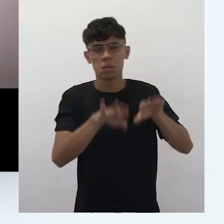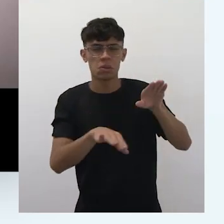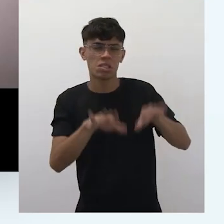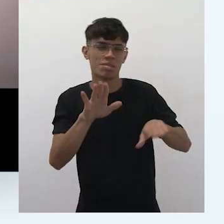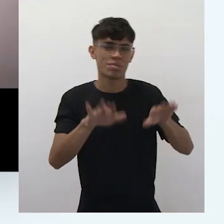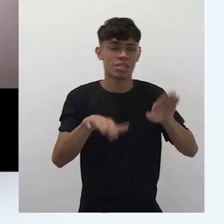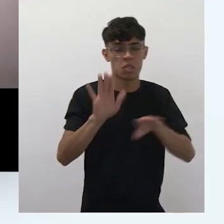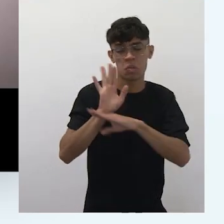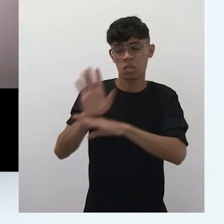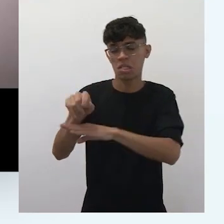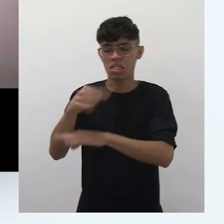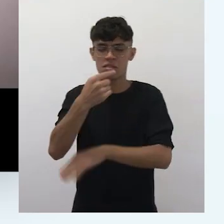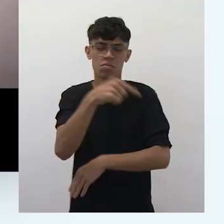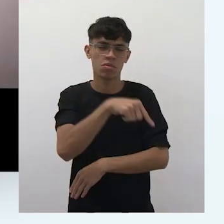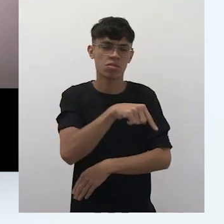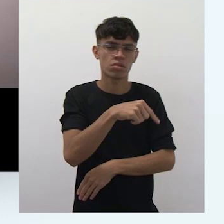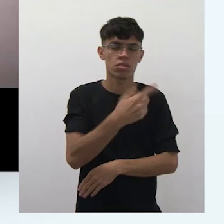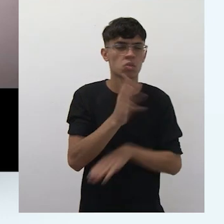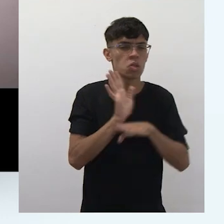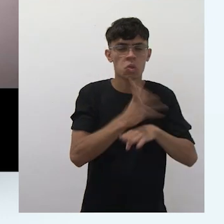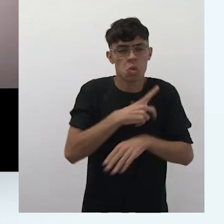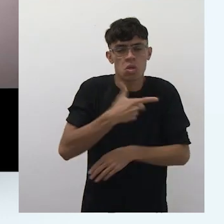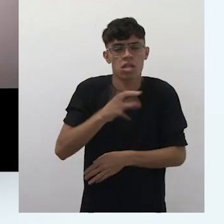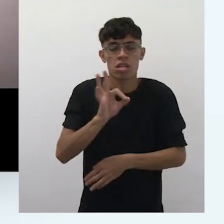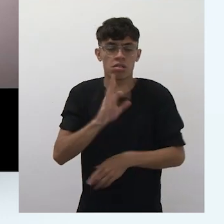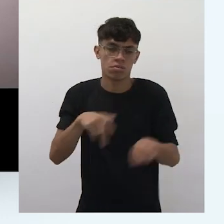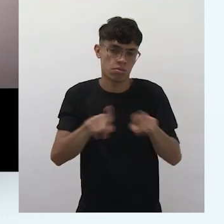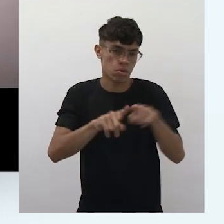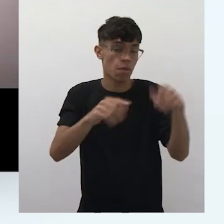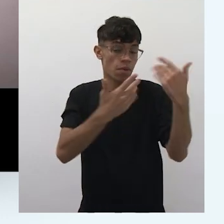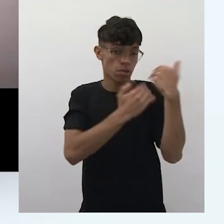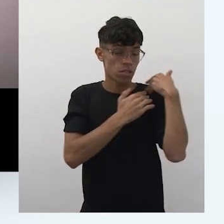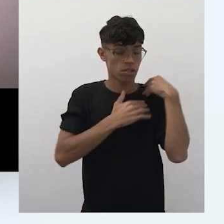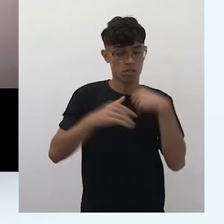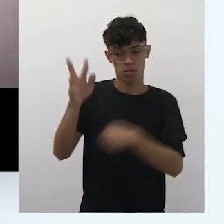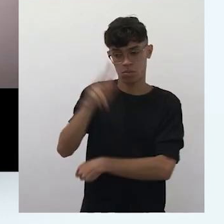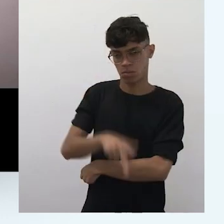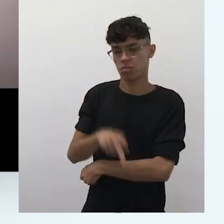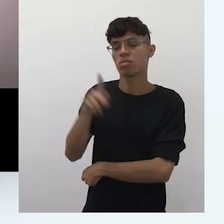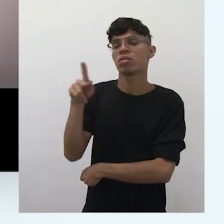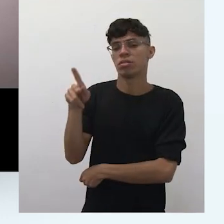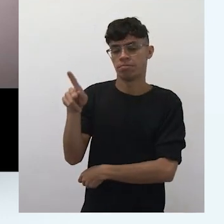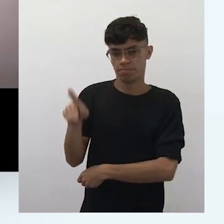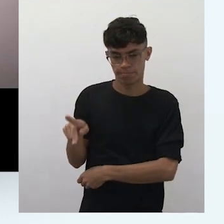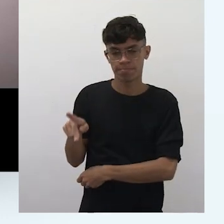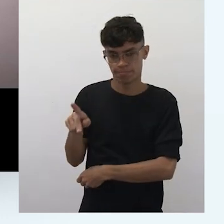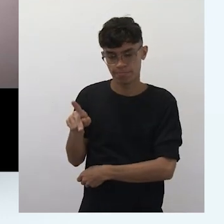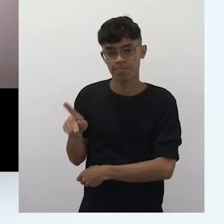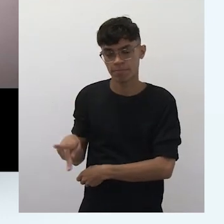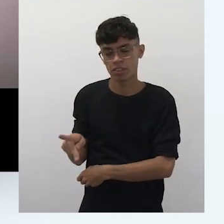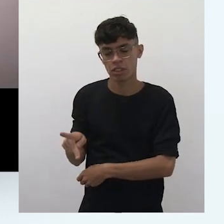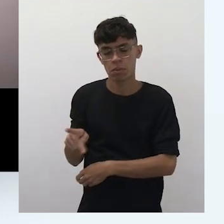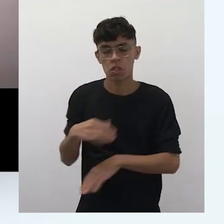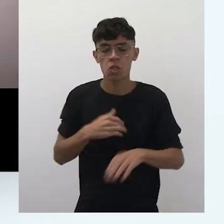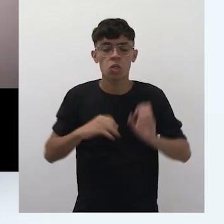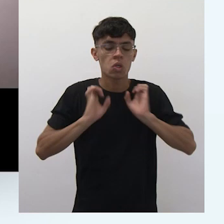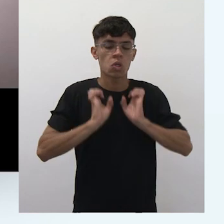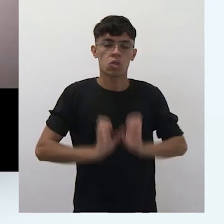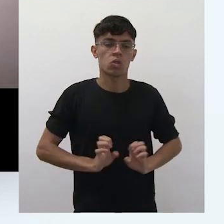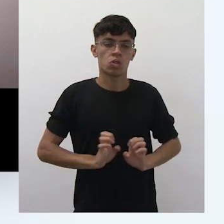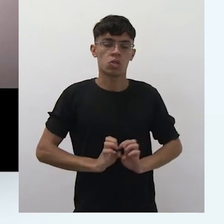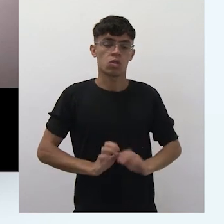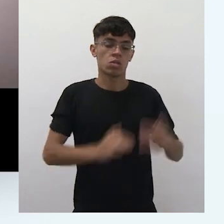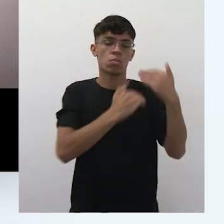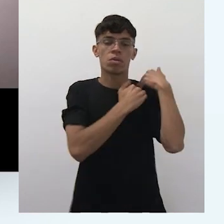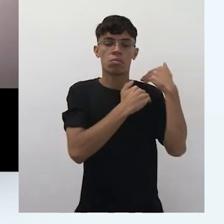outros. Mas cabe também às professoras e aos professores buscar agir de forma ética e comprometida com